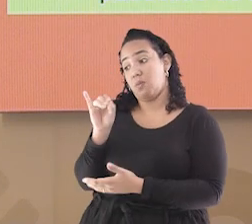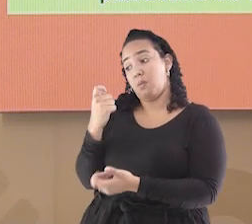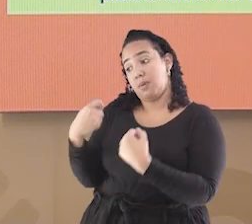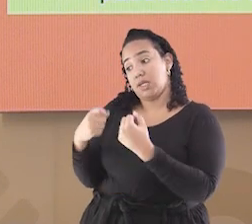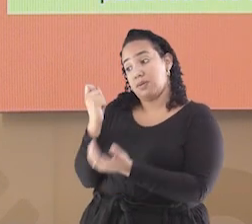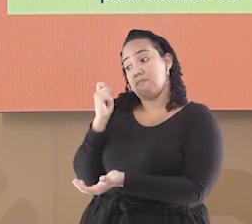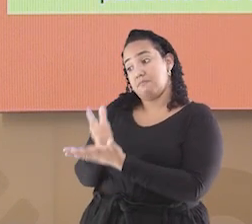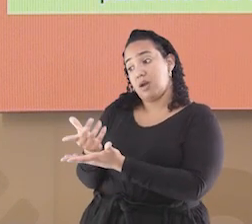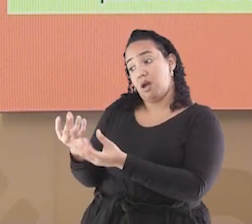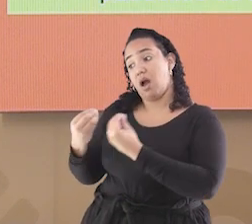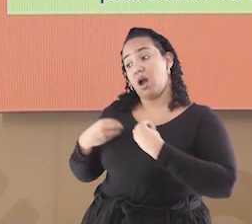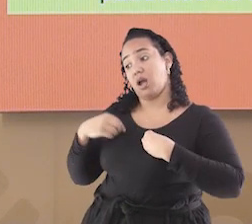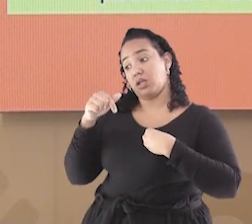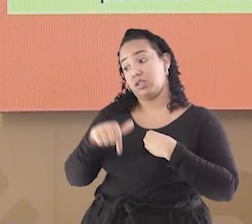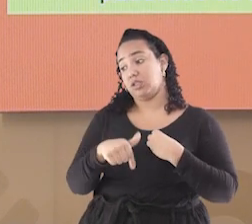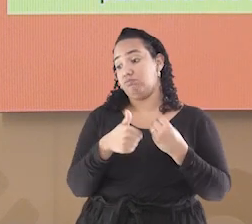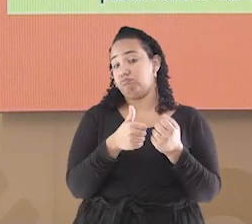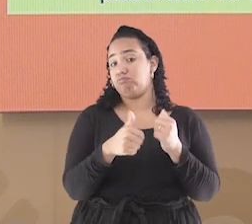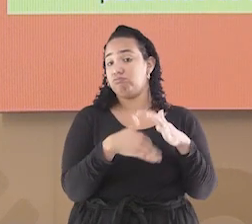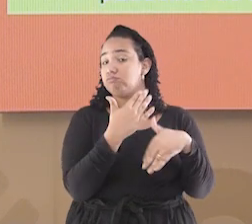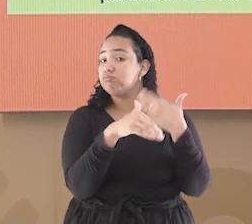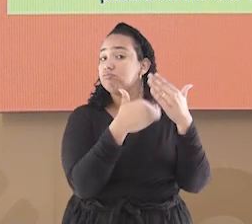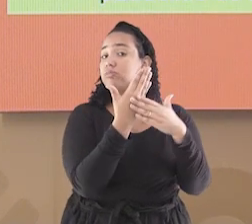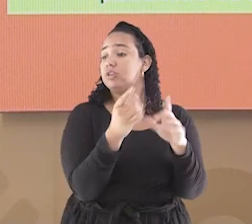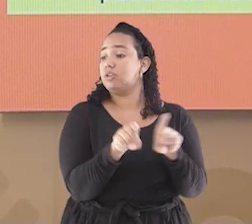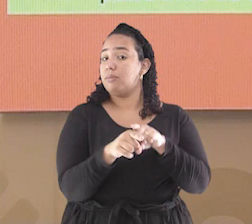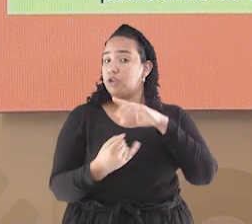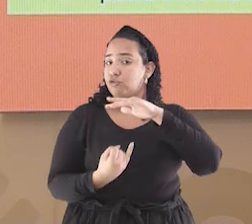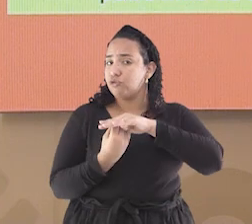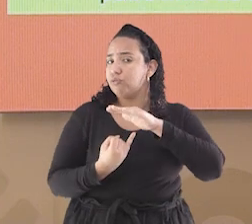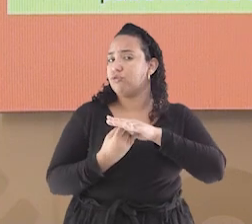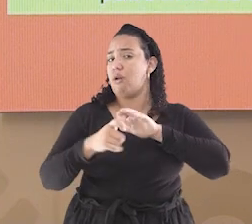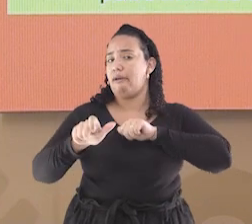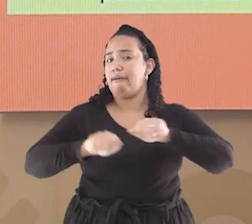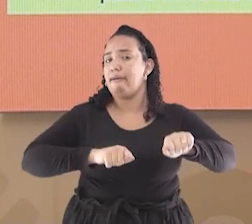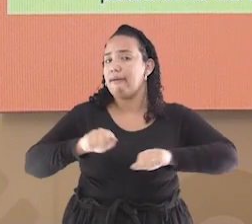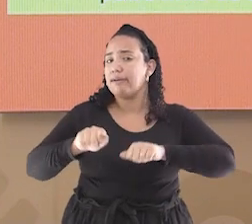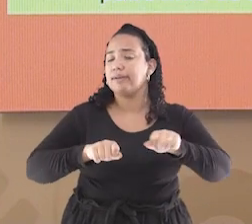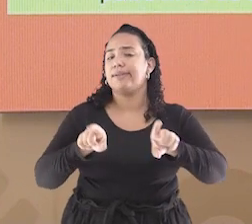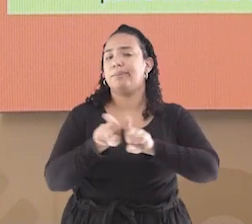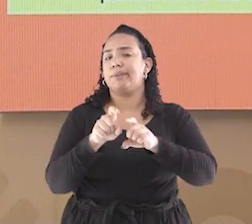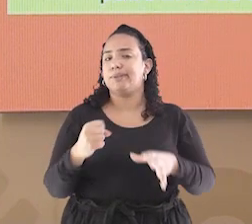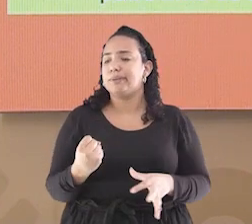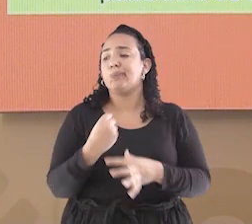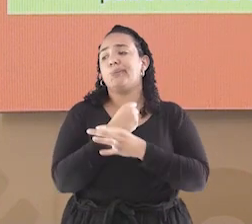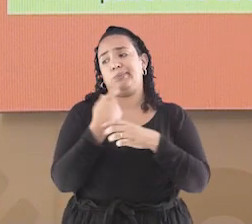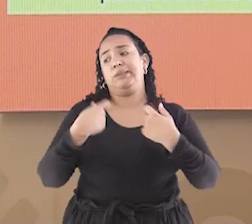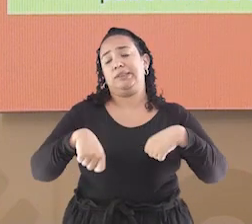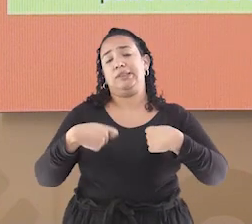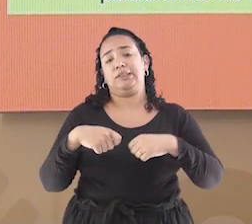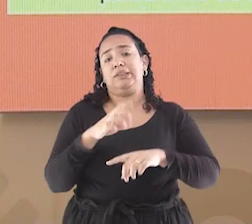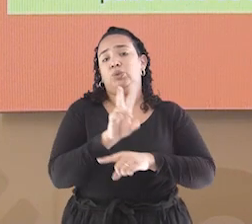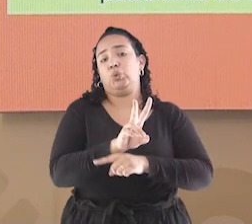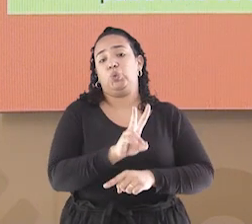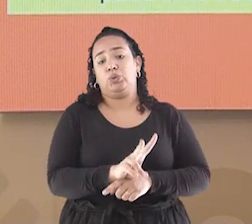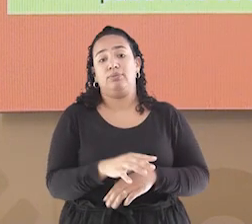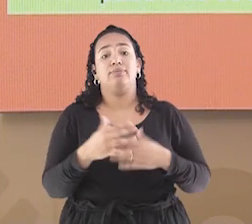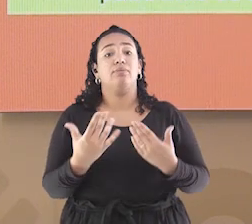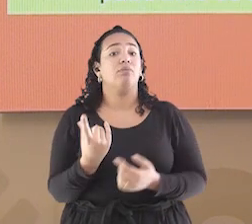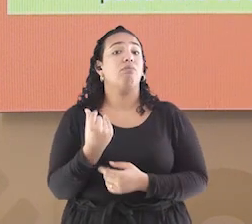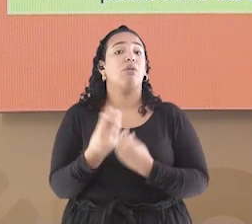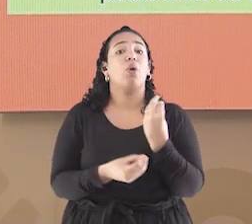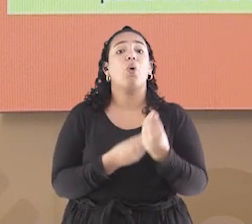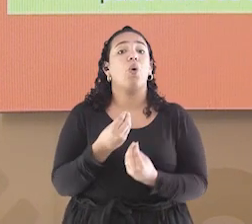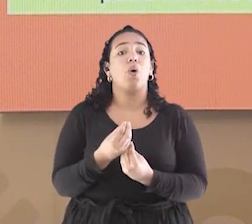necessários para o desenvolvimento e manter as instituições de administração e segurança pública. Esses recursos vinham através